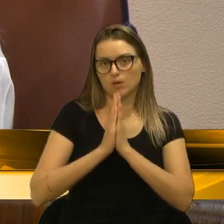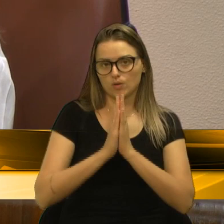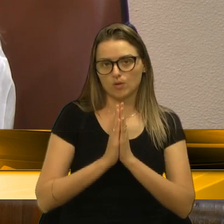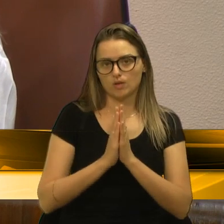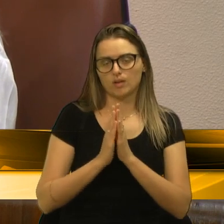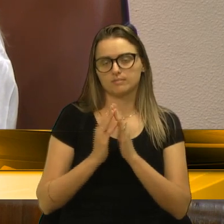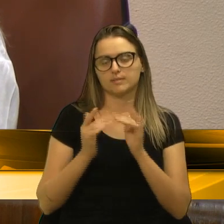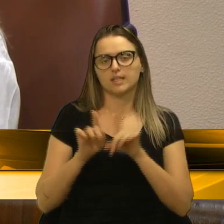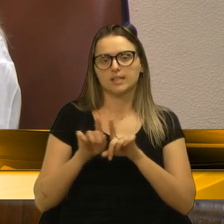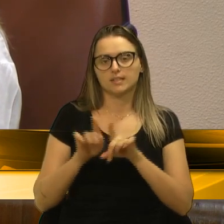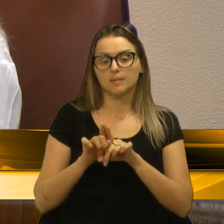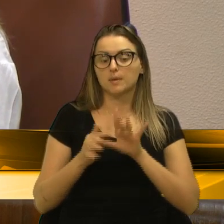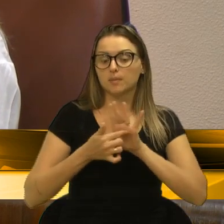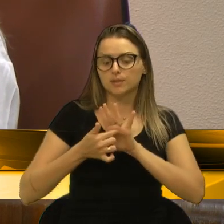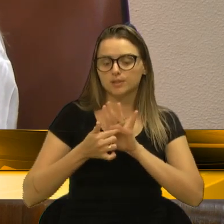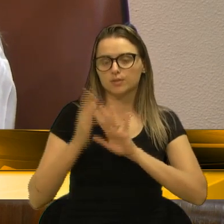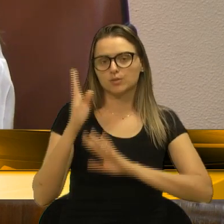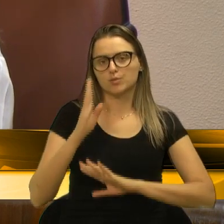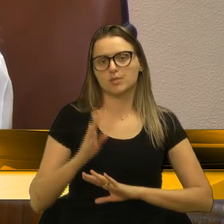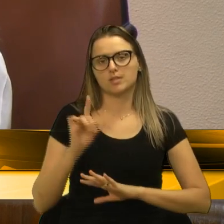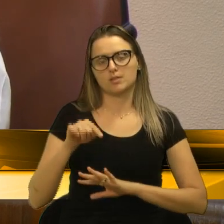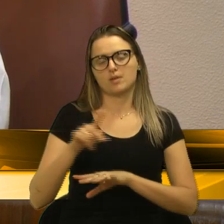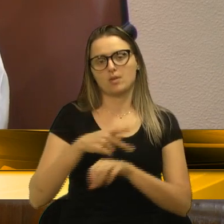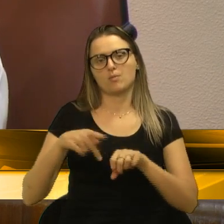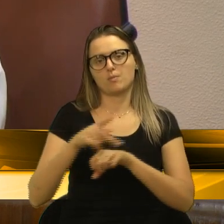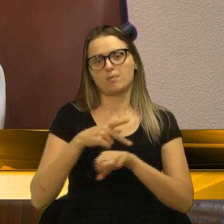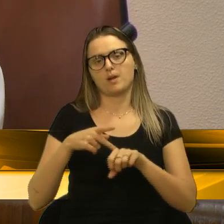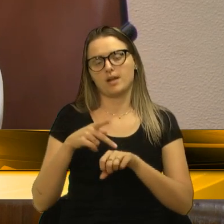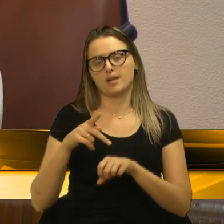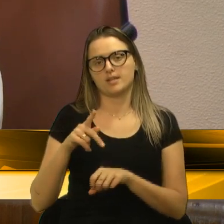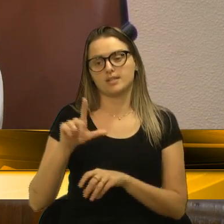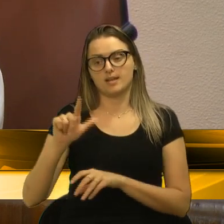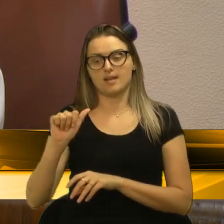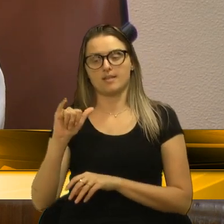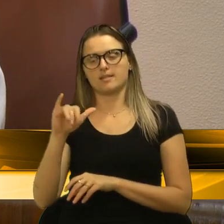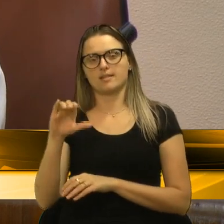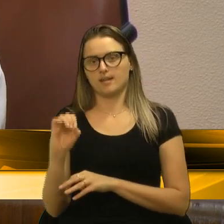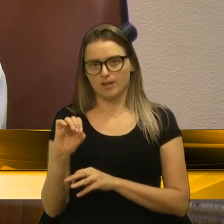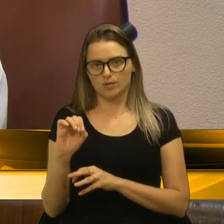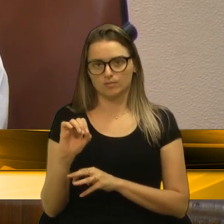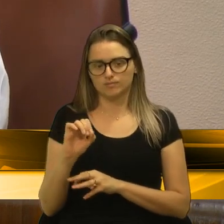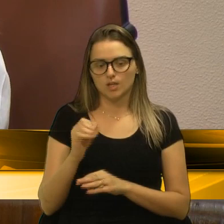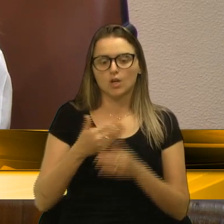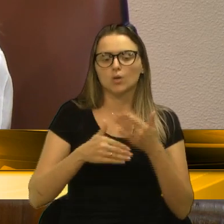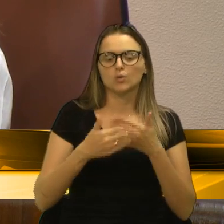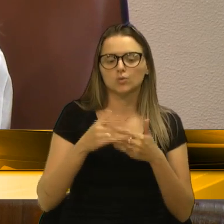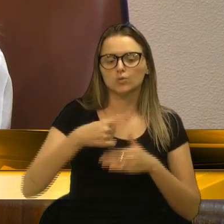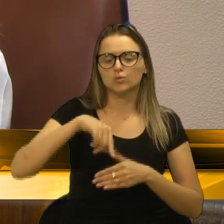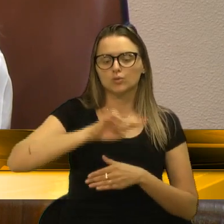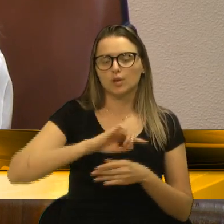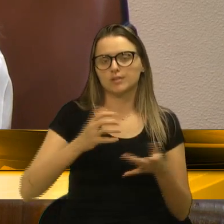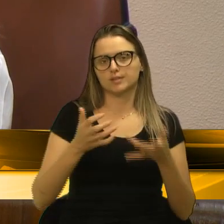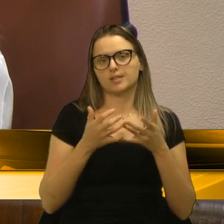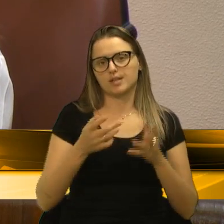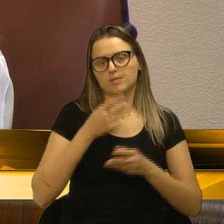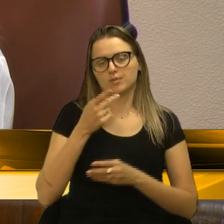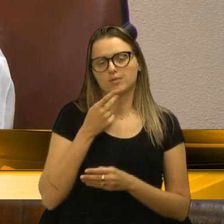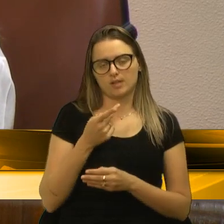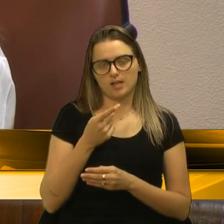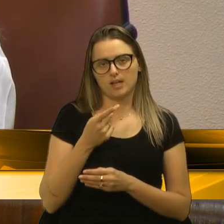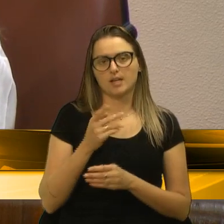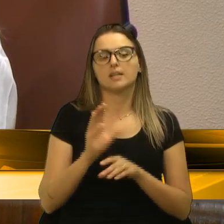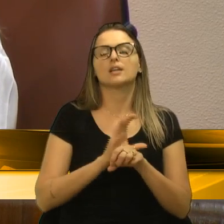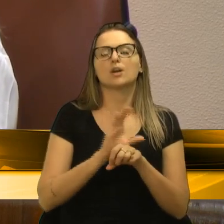prescrevendo que o Brasil é um país laico. Com esta afirmação, queremos dizer que, consoante a vigente